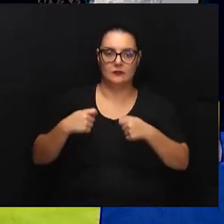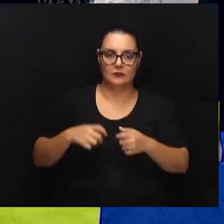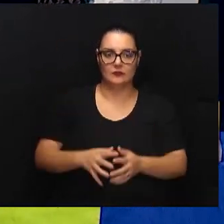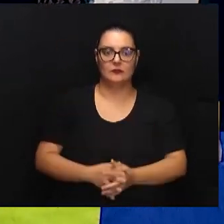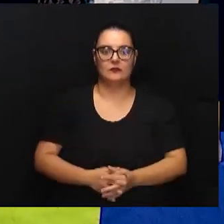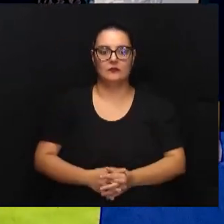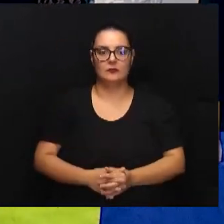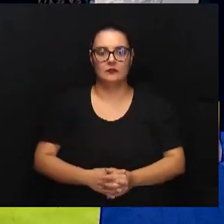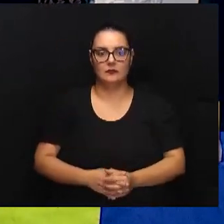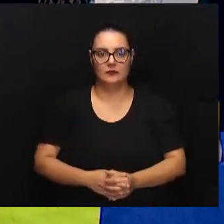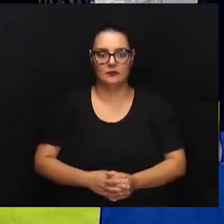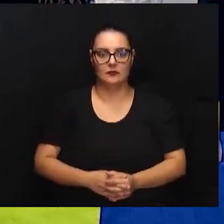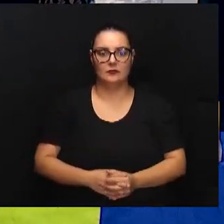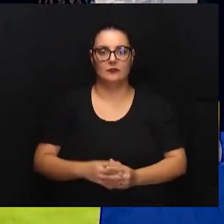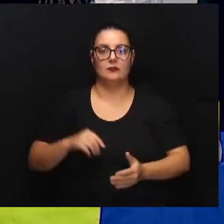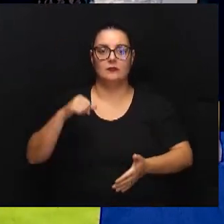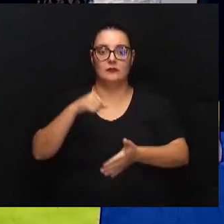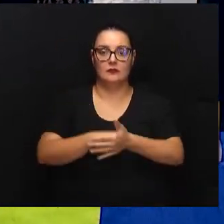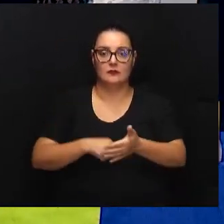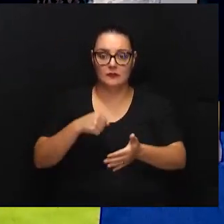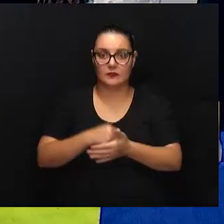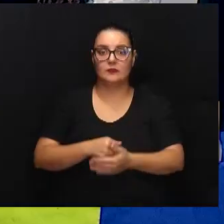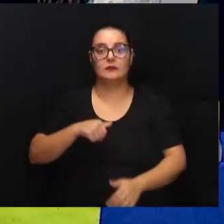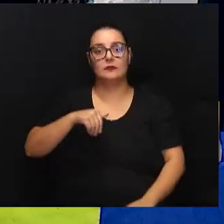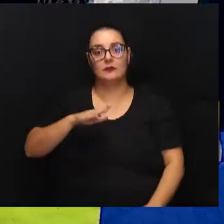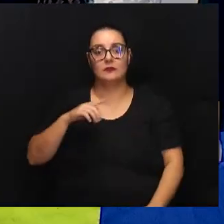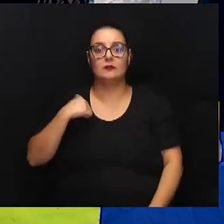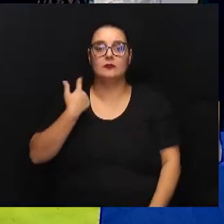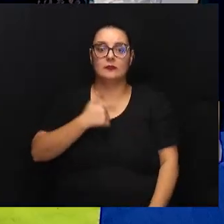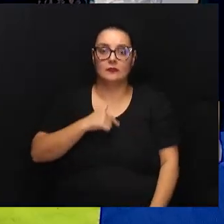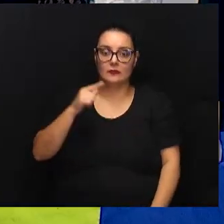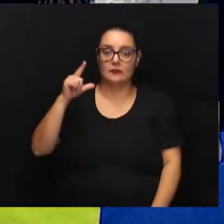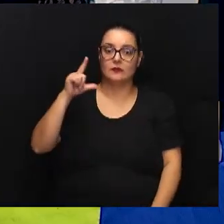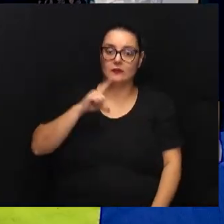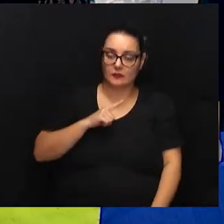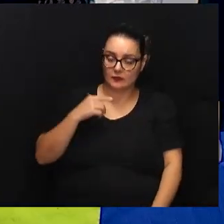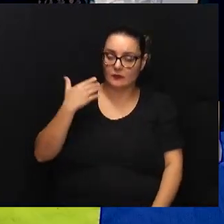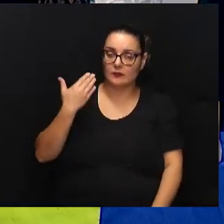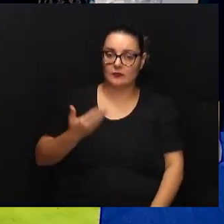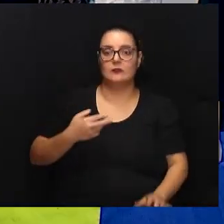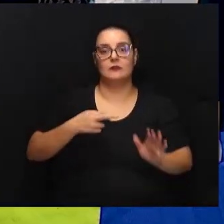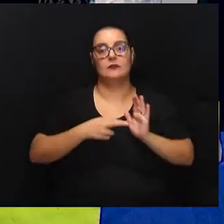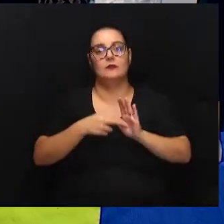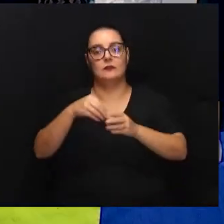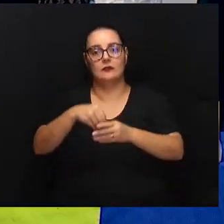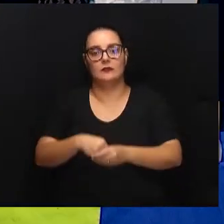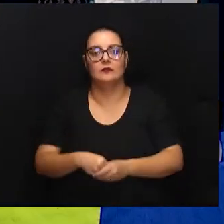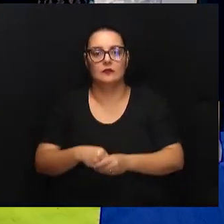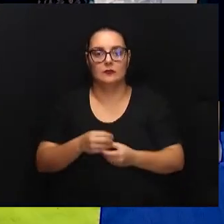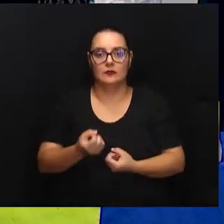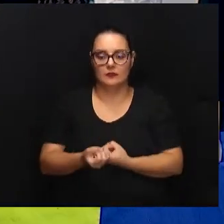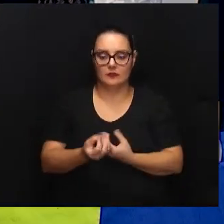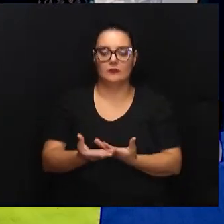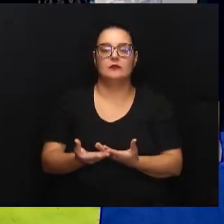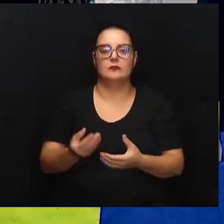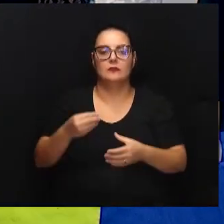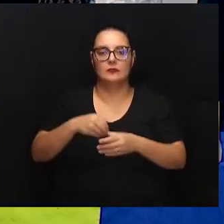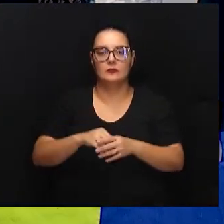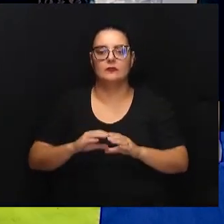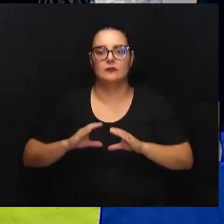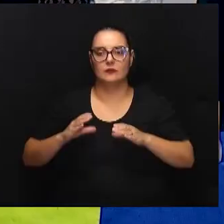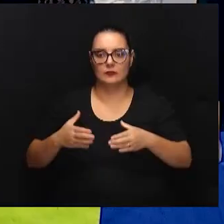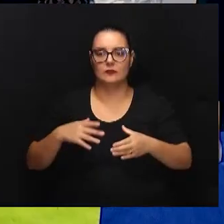na verdade, deveria ser a nossa luta, porque cada vez mais a gente tenha essa